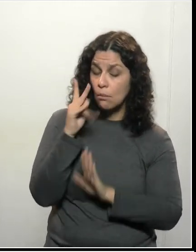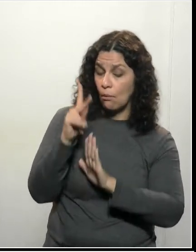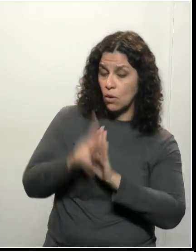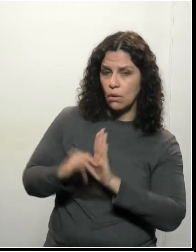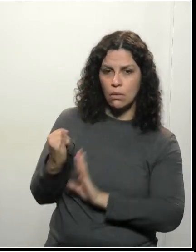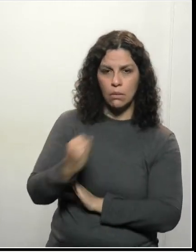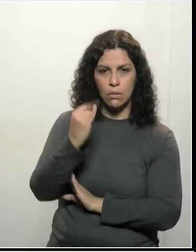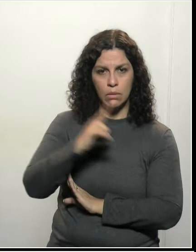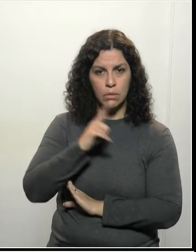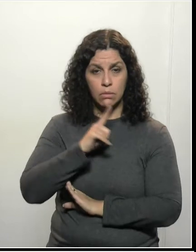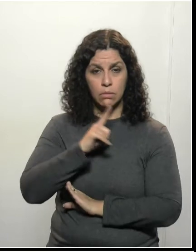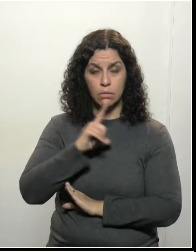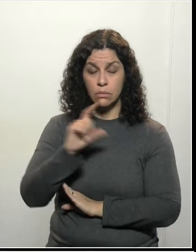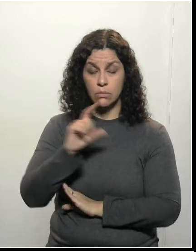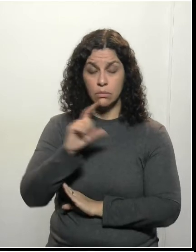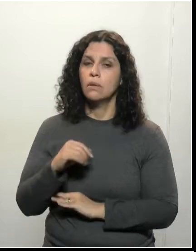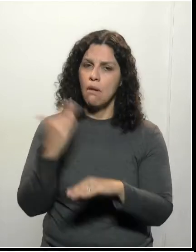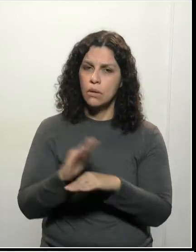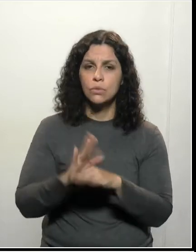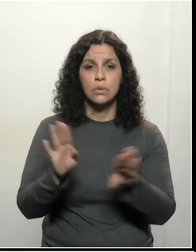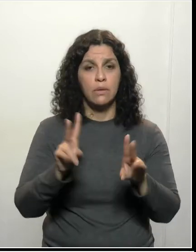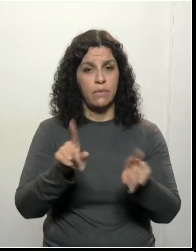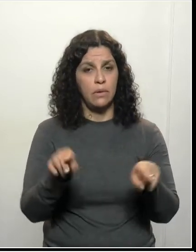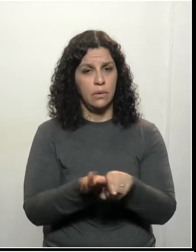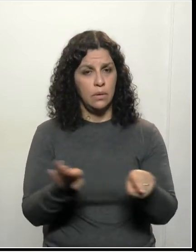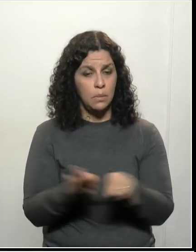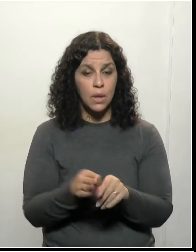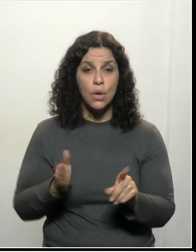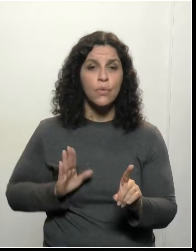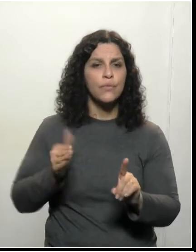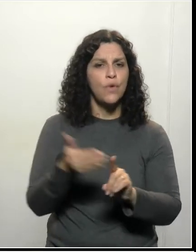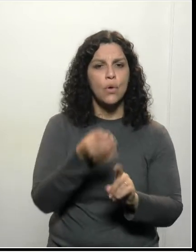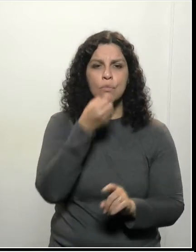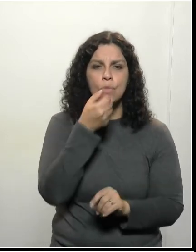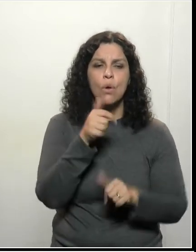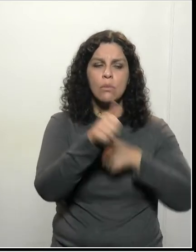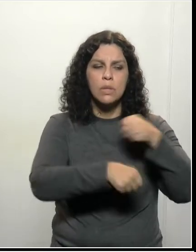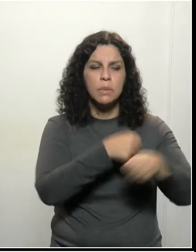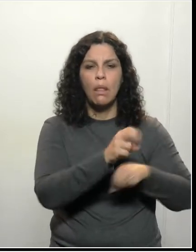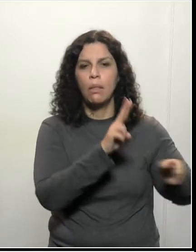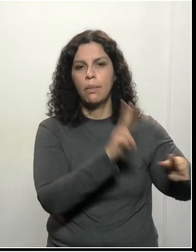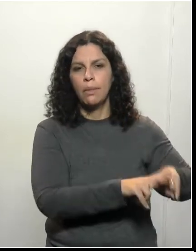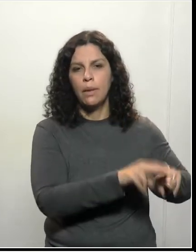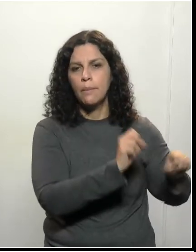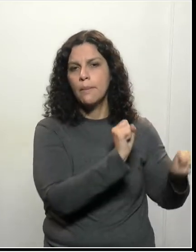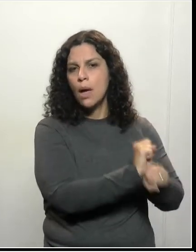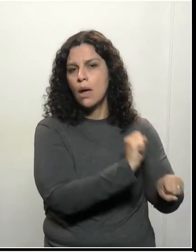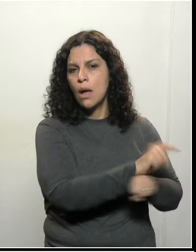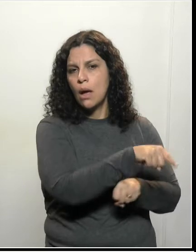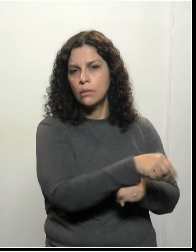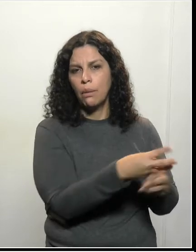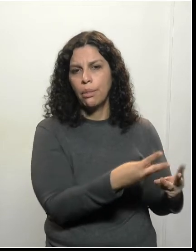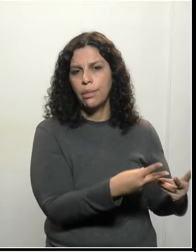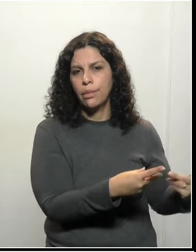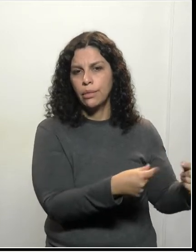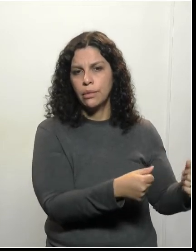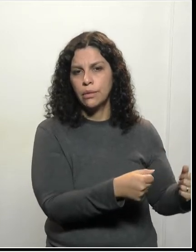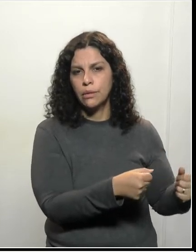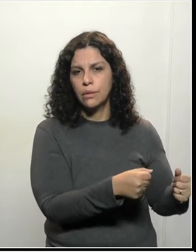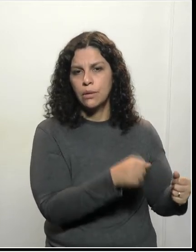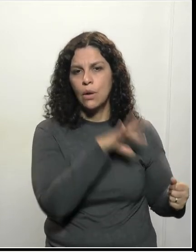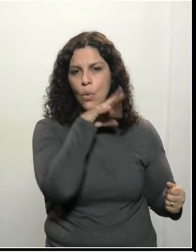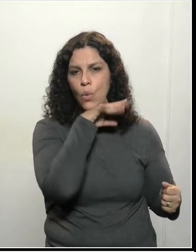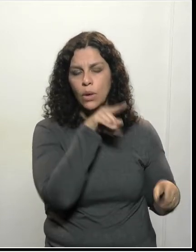projeto importante, relevante, que vai dar um bom destino para essas bicicletas que estão paradas, apodrecendo